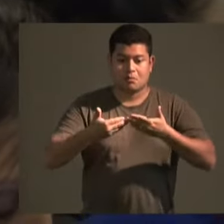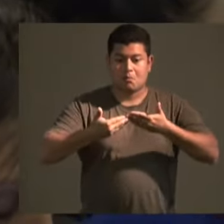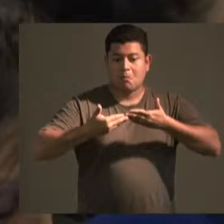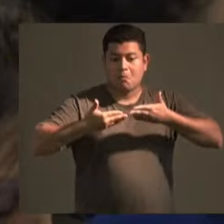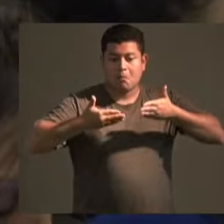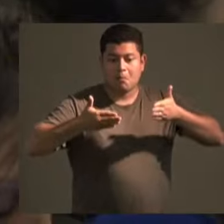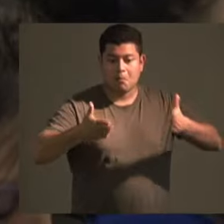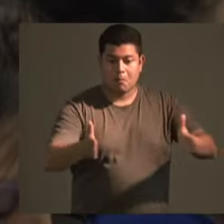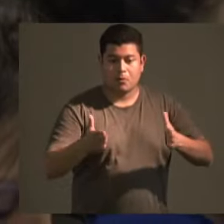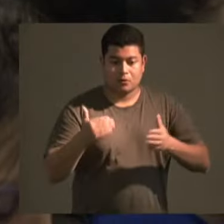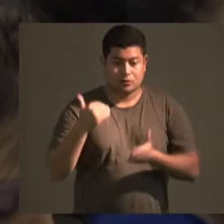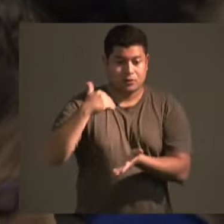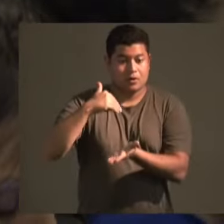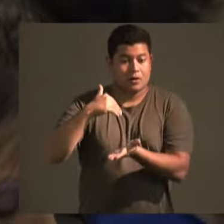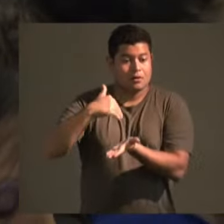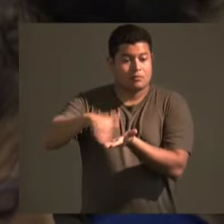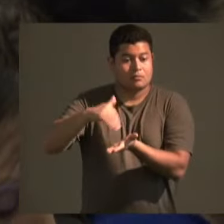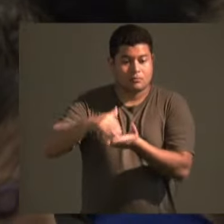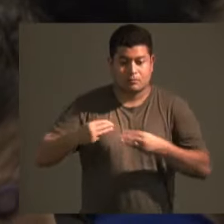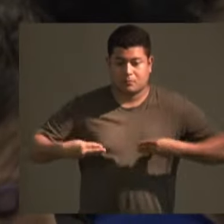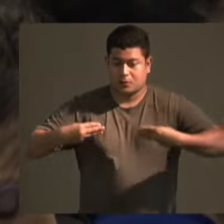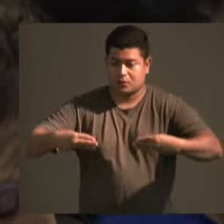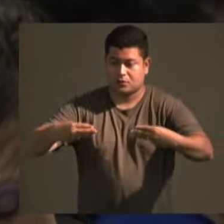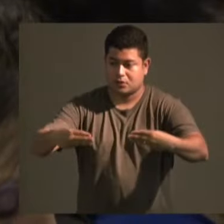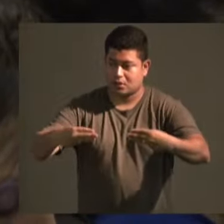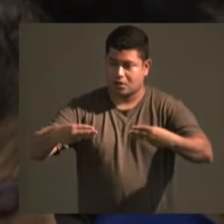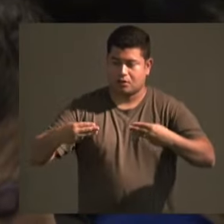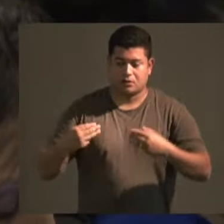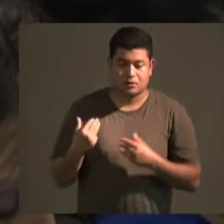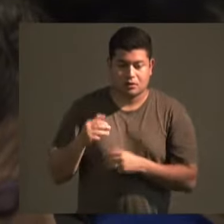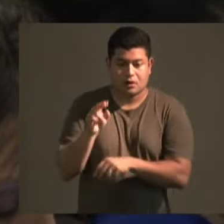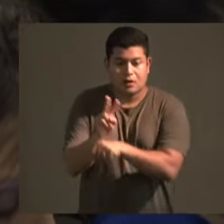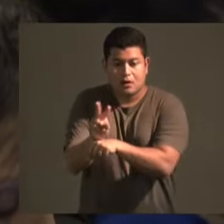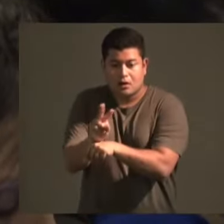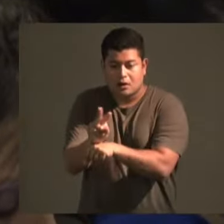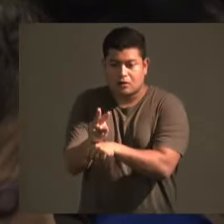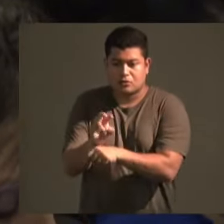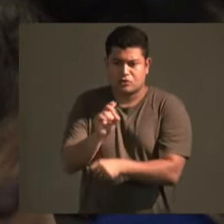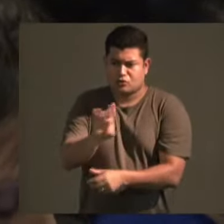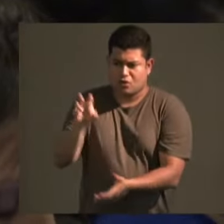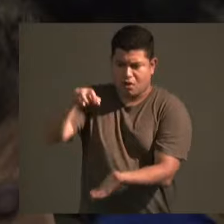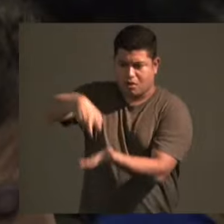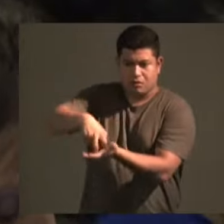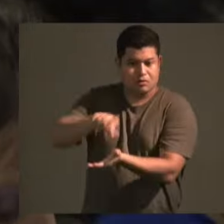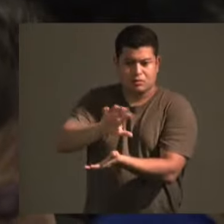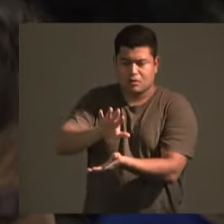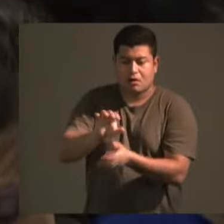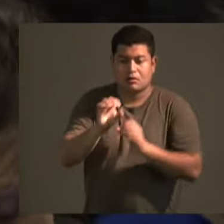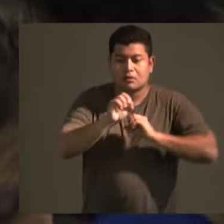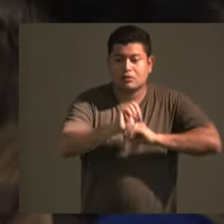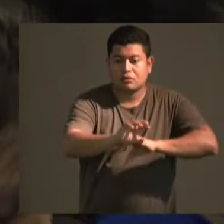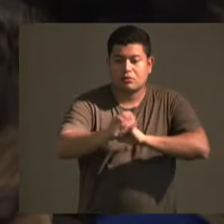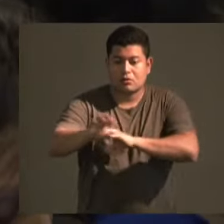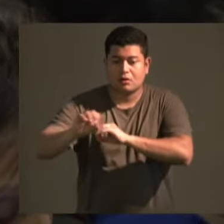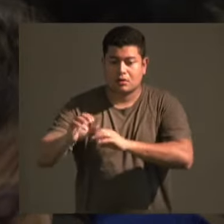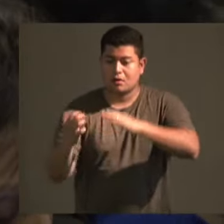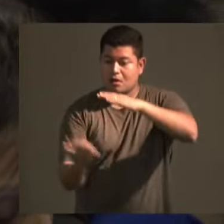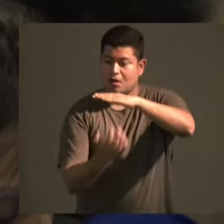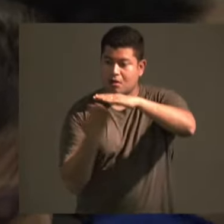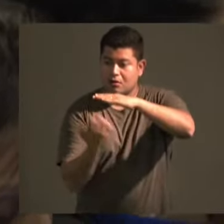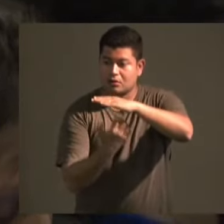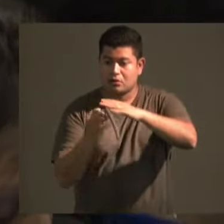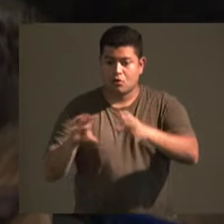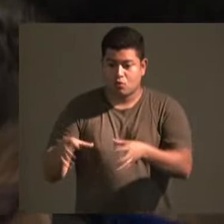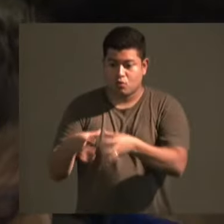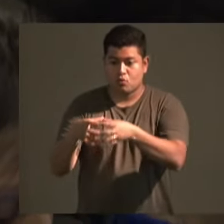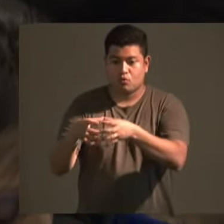de Fiscalização não é só uma fiscalização punitiva, ela devia ser educativa, com dentro dessas empresas ter grupos de apoio